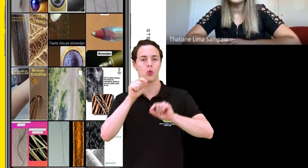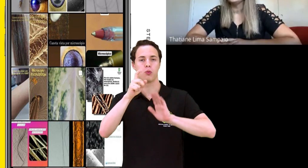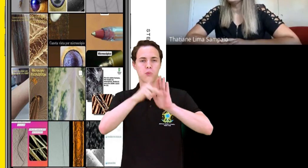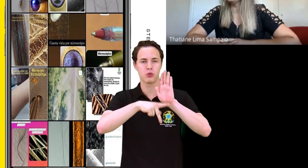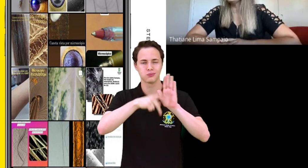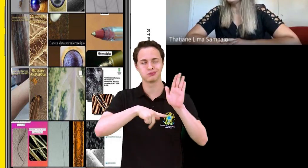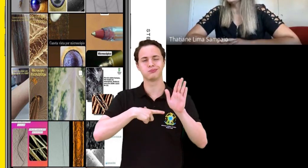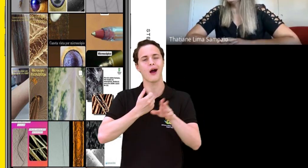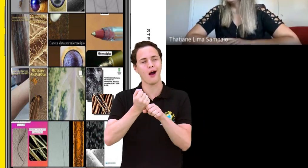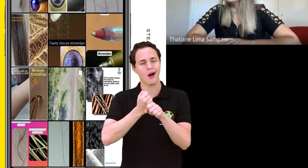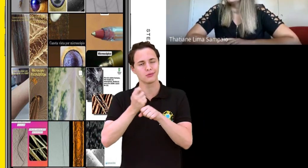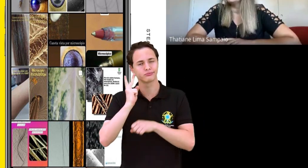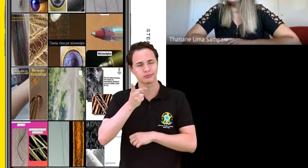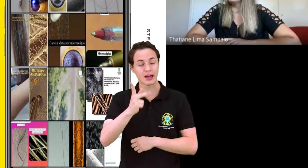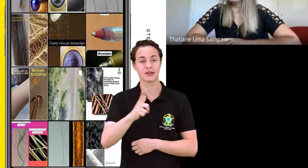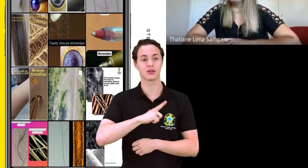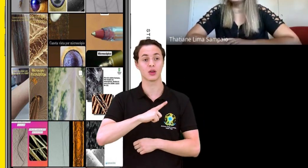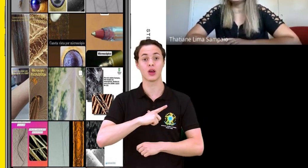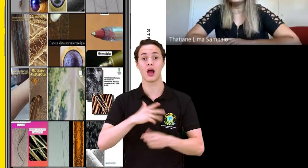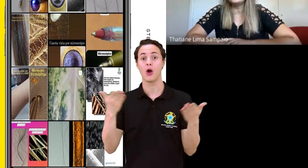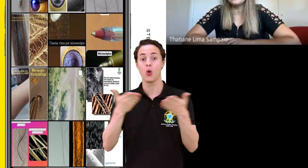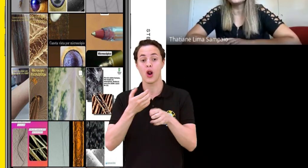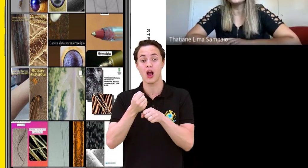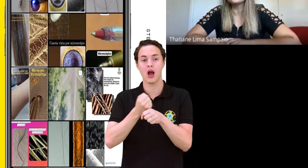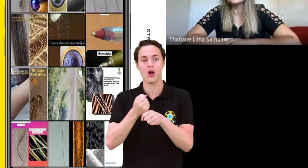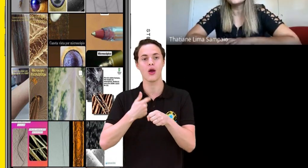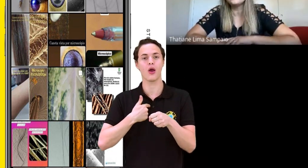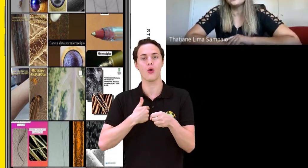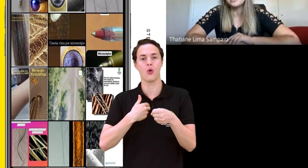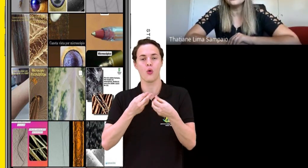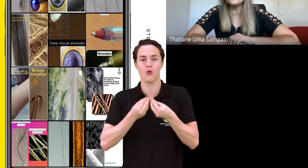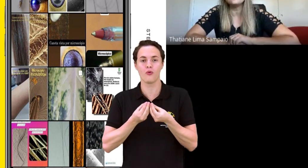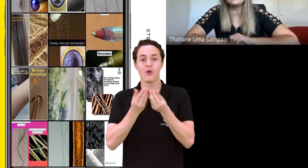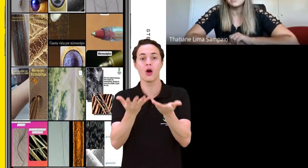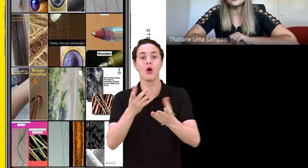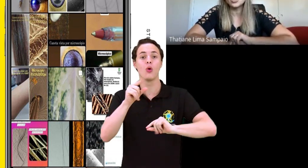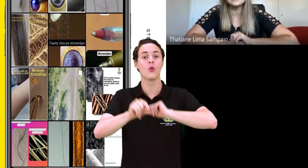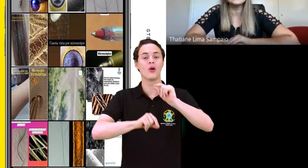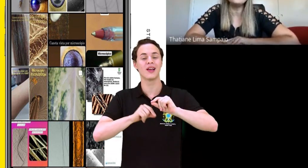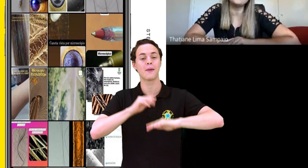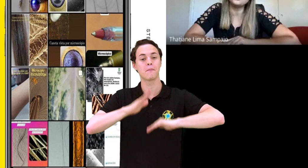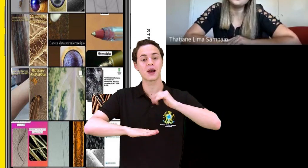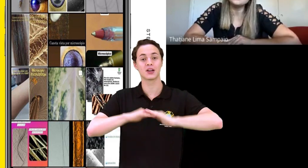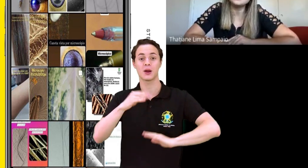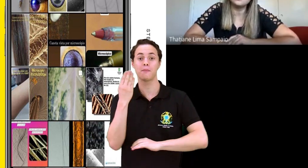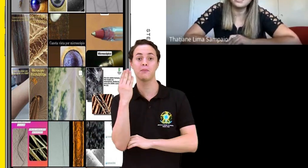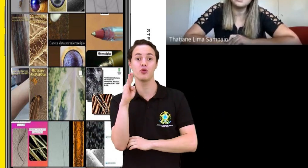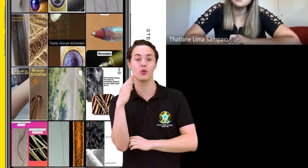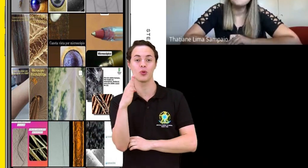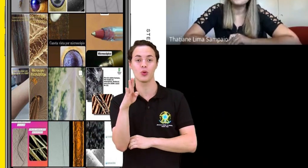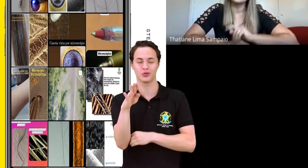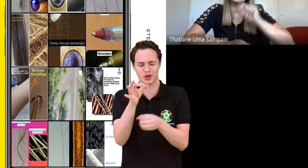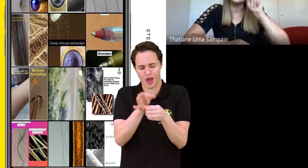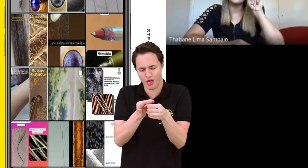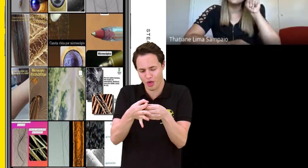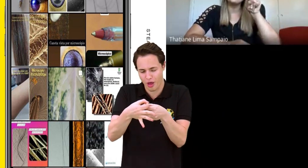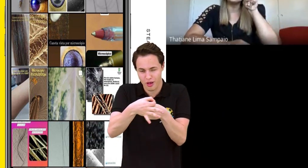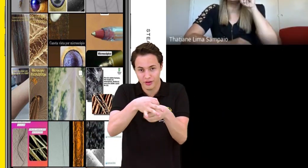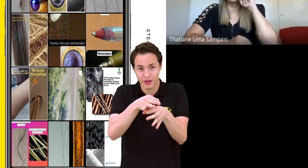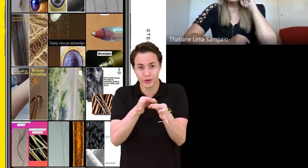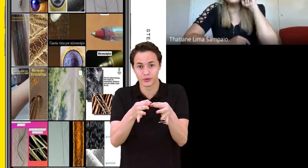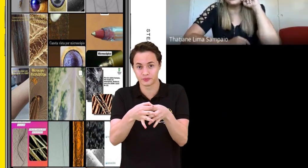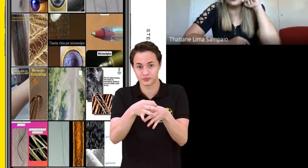anualmente e neste ano eu ofereci as nossas atividades de práticas em biologia celular para ocorrer